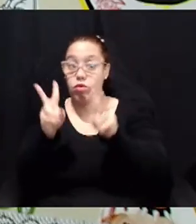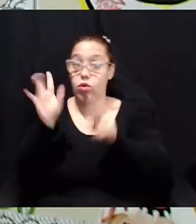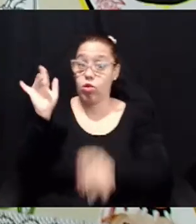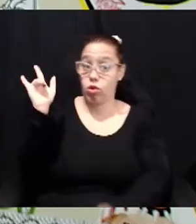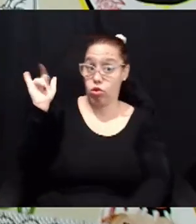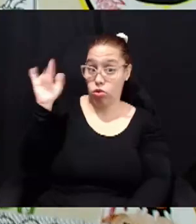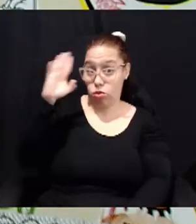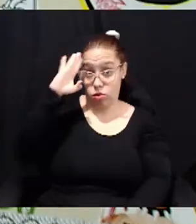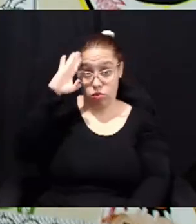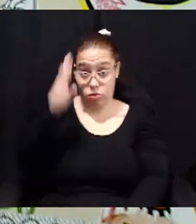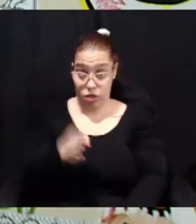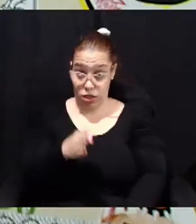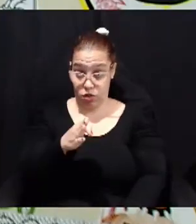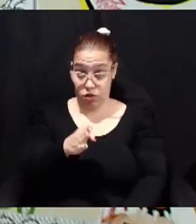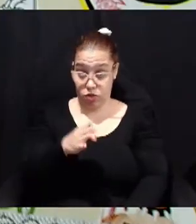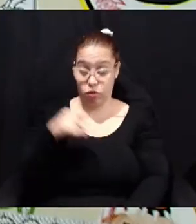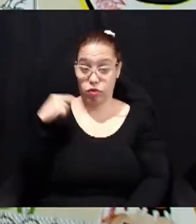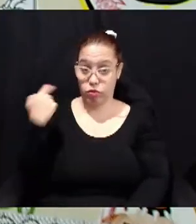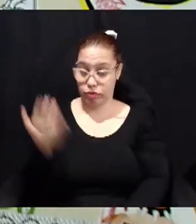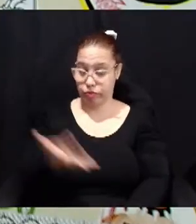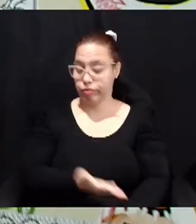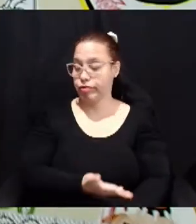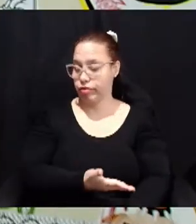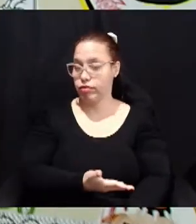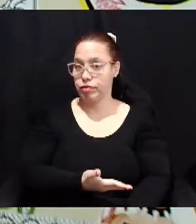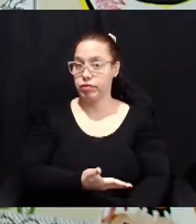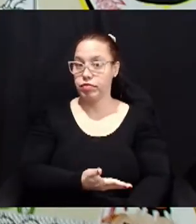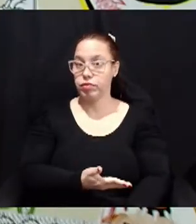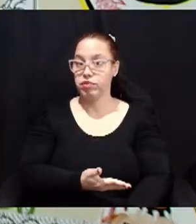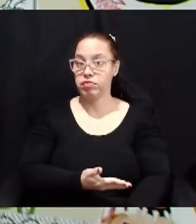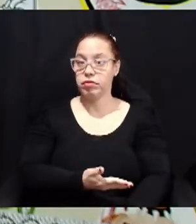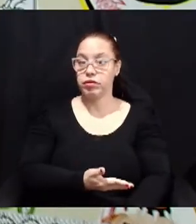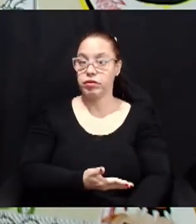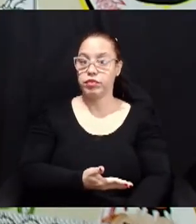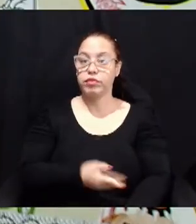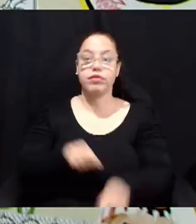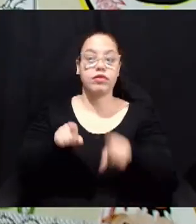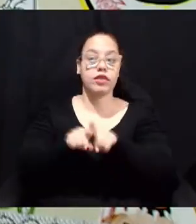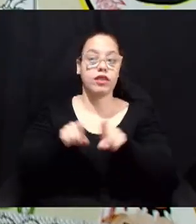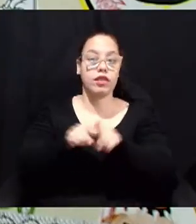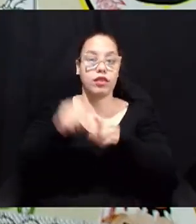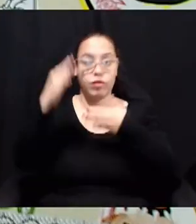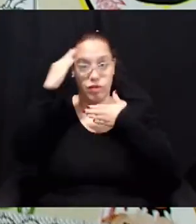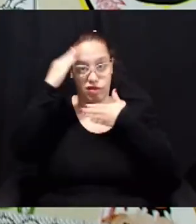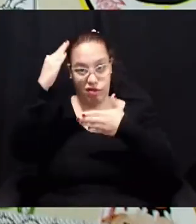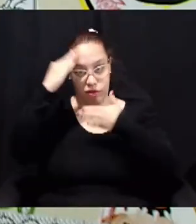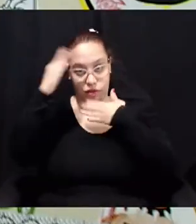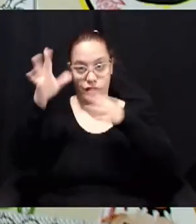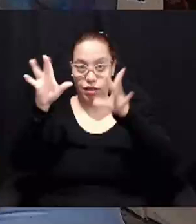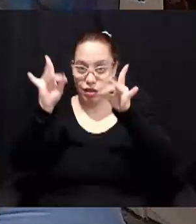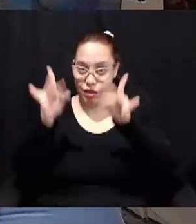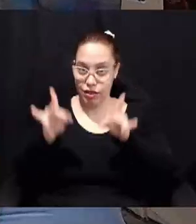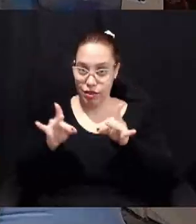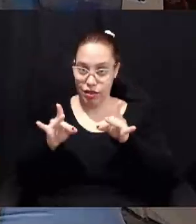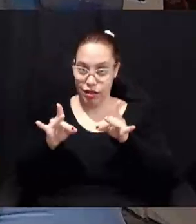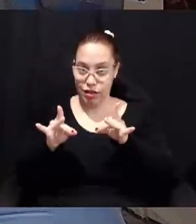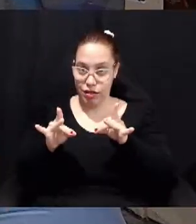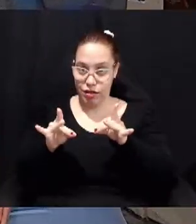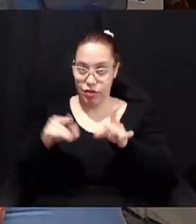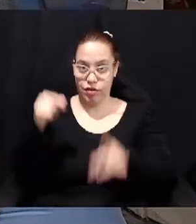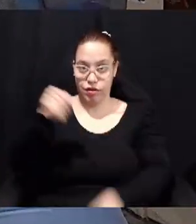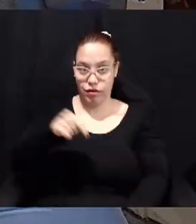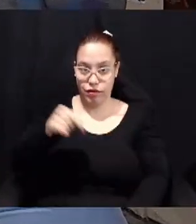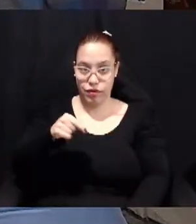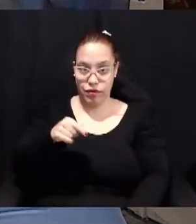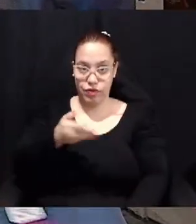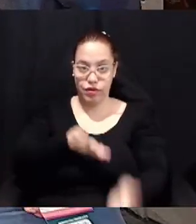social, é mistiforio.editora. E também fica um agradecimento especial para as meninas aqui da Colmeia Colaborativa, Sim. que